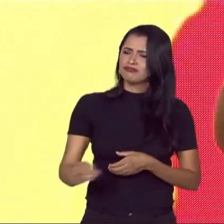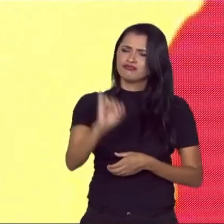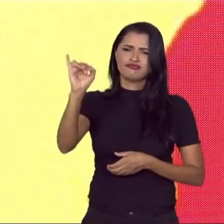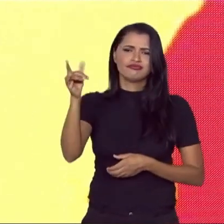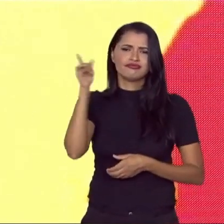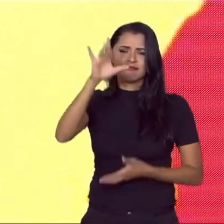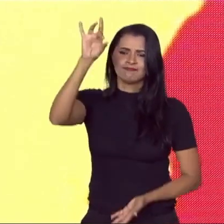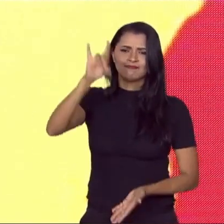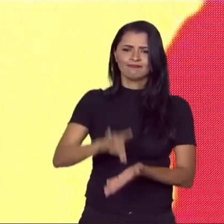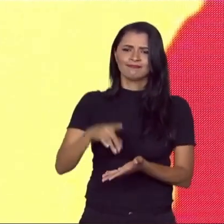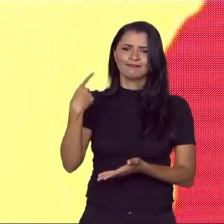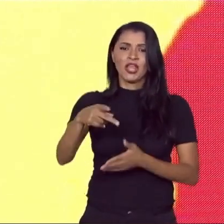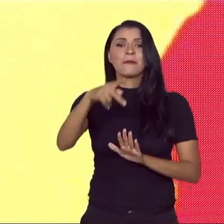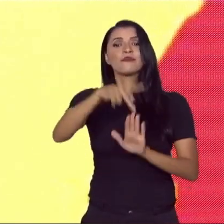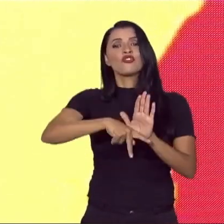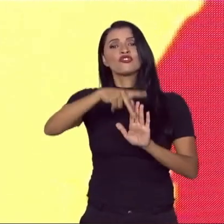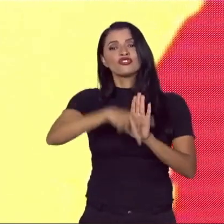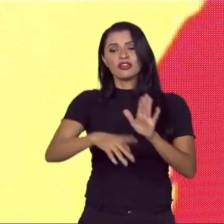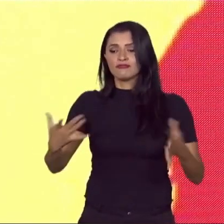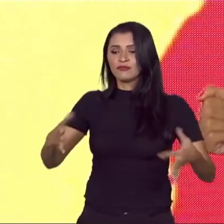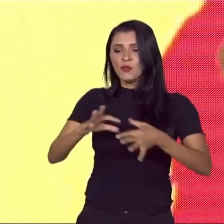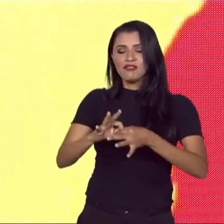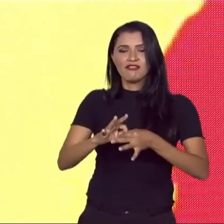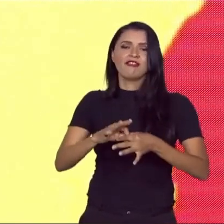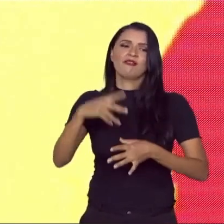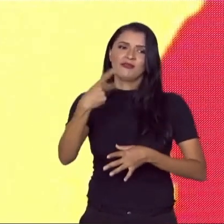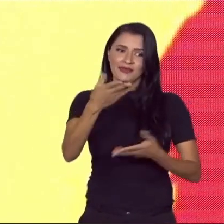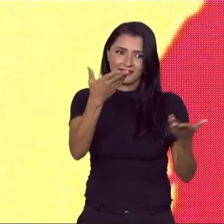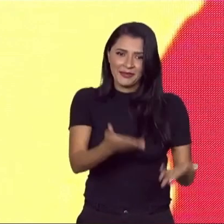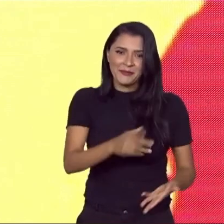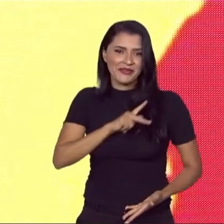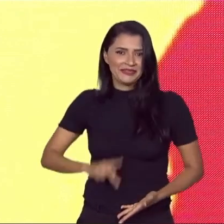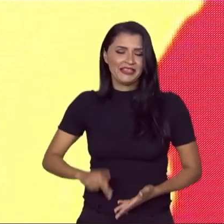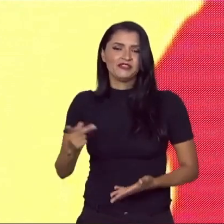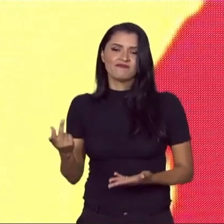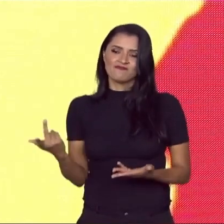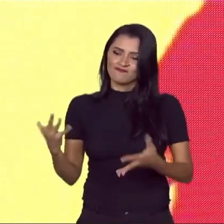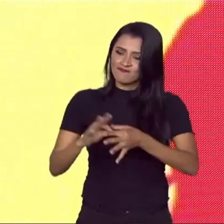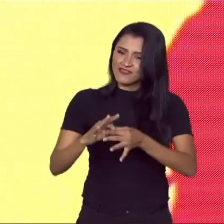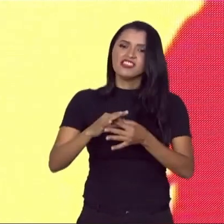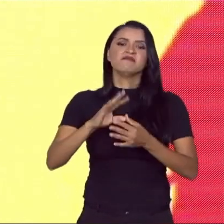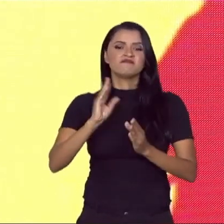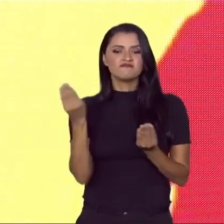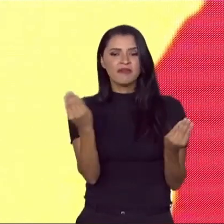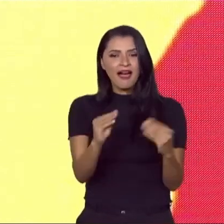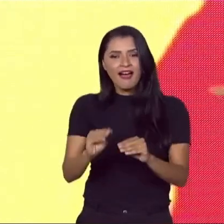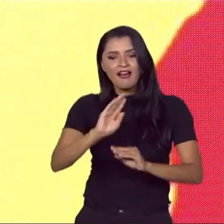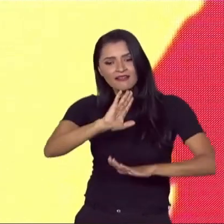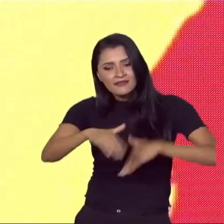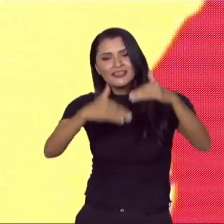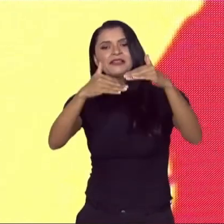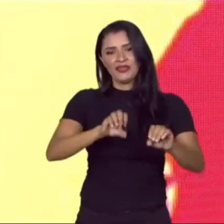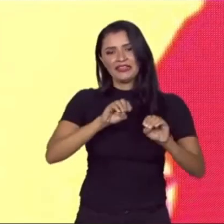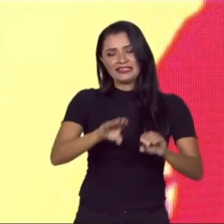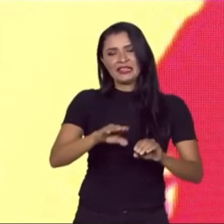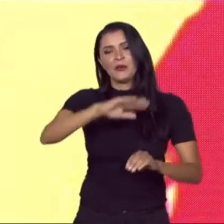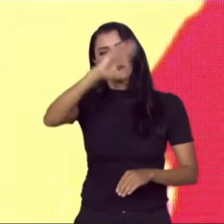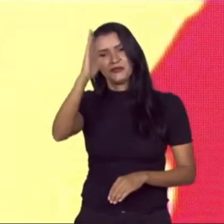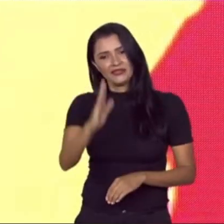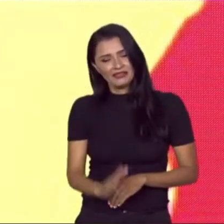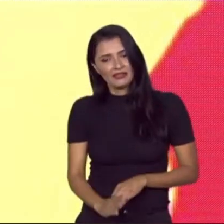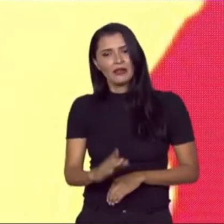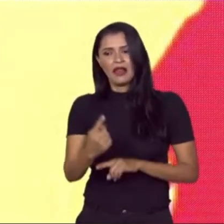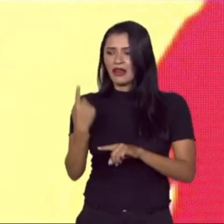a concretização do projeto de união, presidente, e reconstrução que estamos vivendo sob a liderança do presidente Lula. Desde a